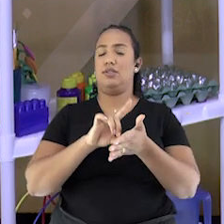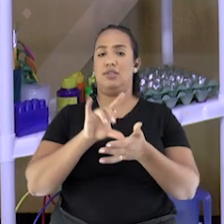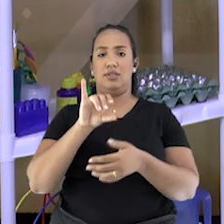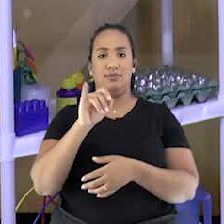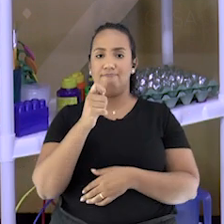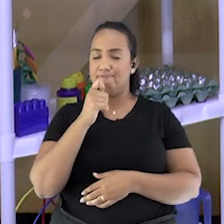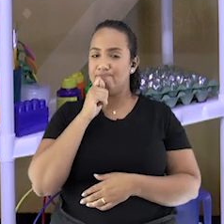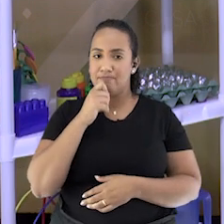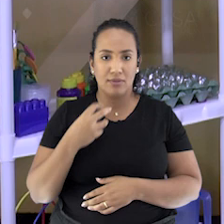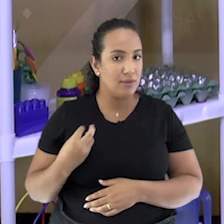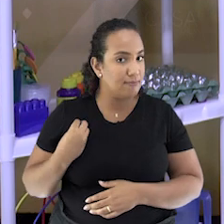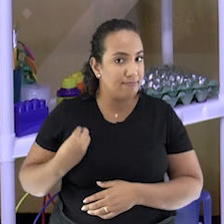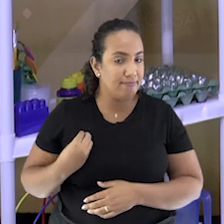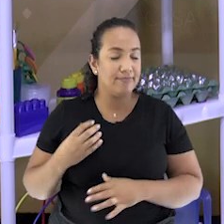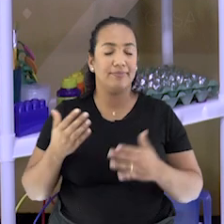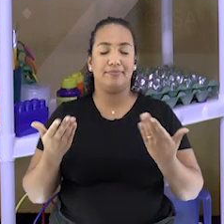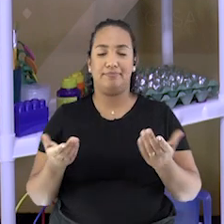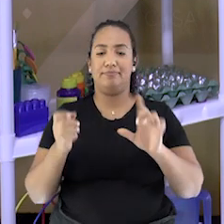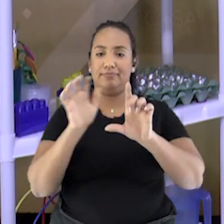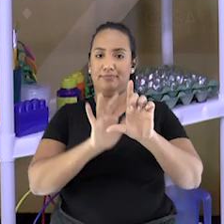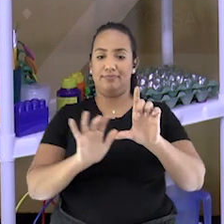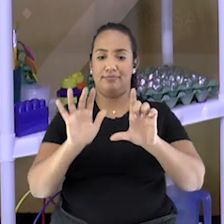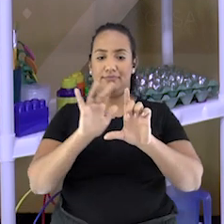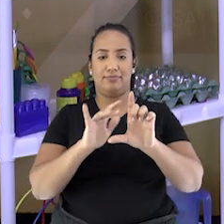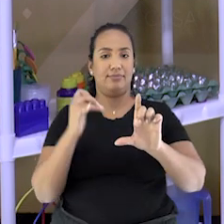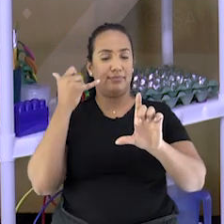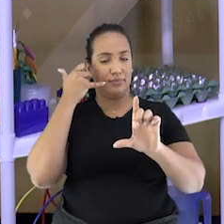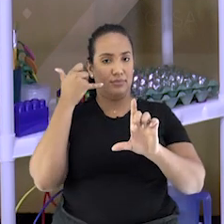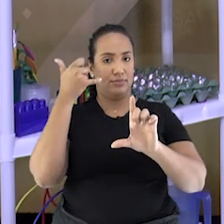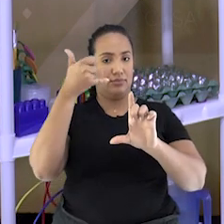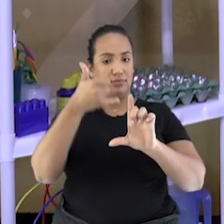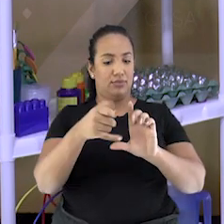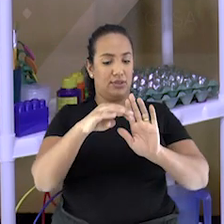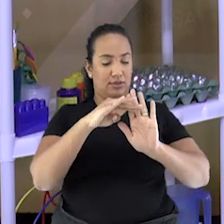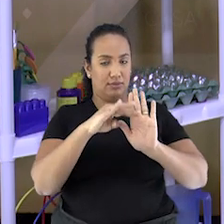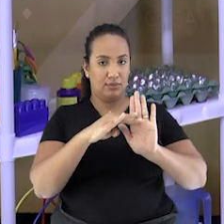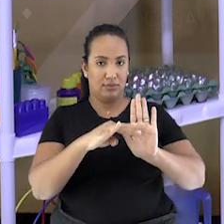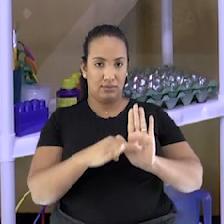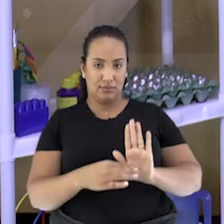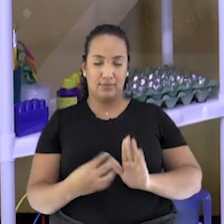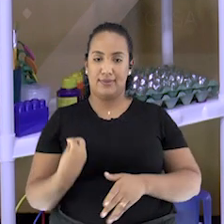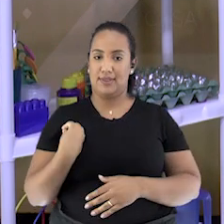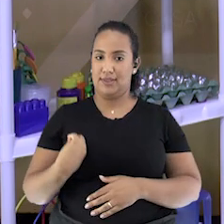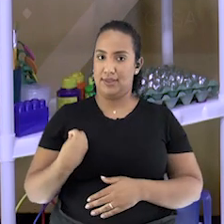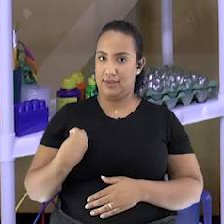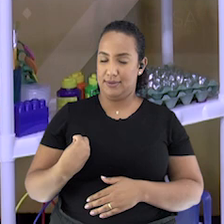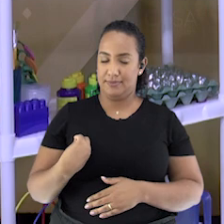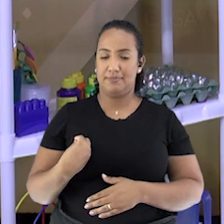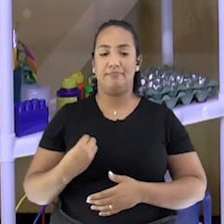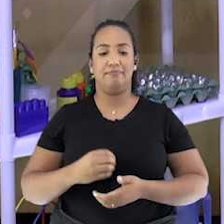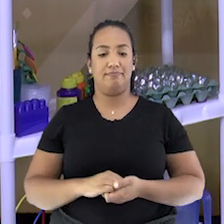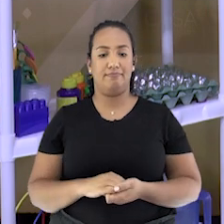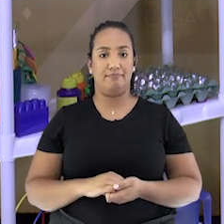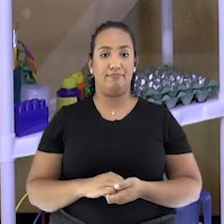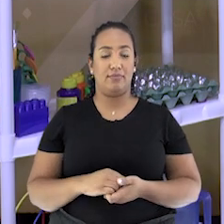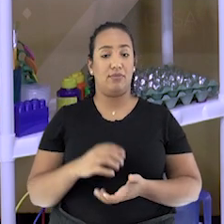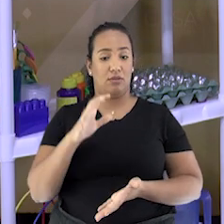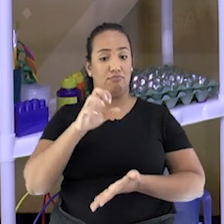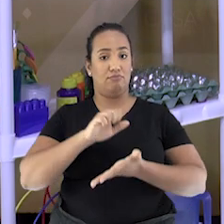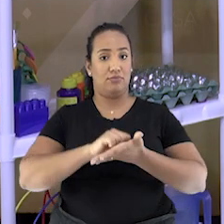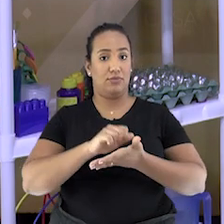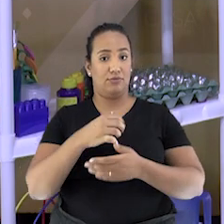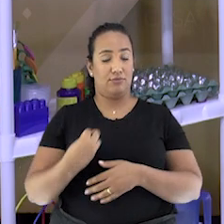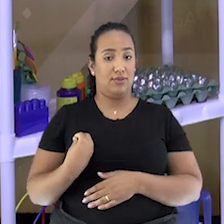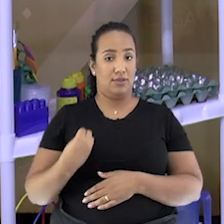você ainda não acessou, acesse o formulário da lista de presença, acessando o QR Code que aparece na tela e confirma que